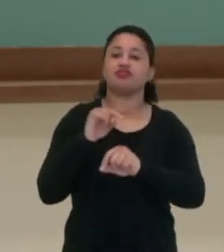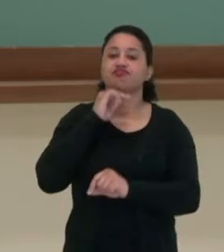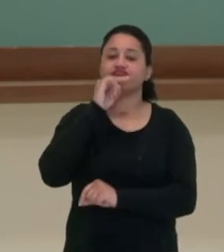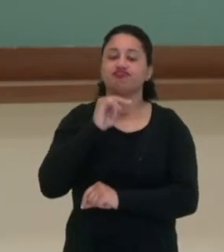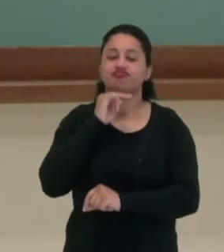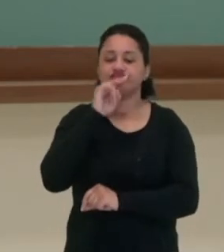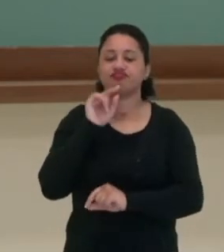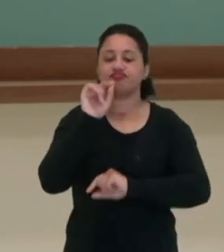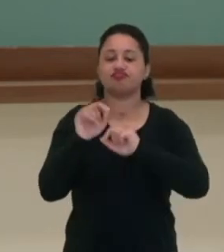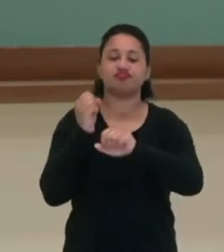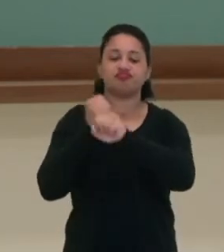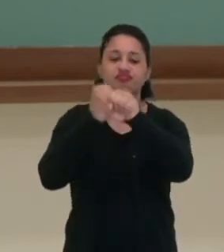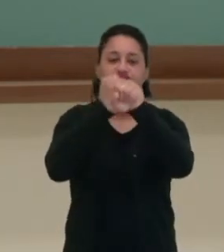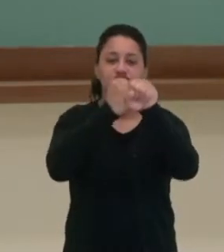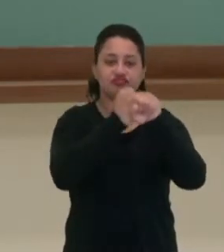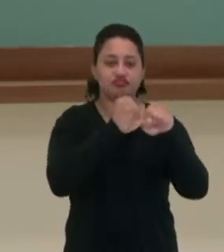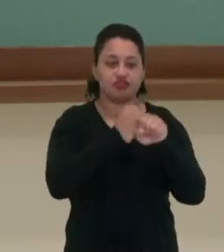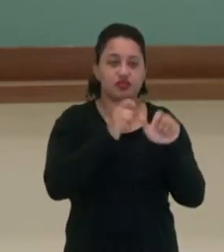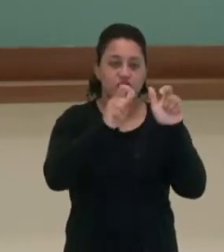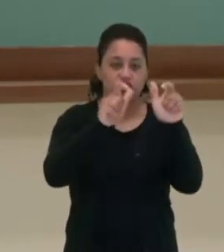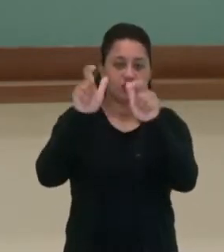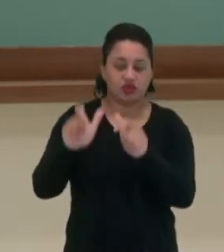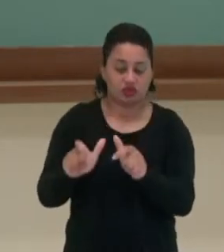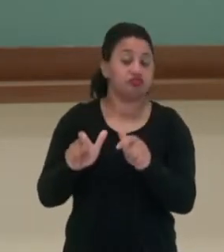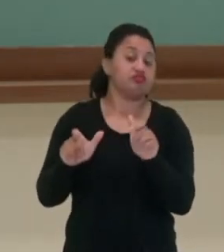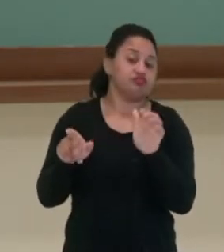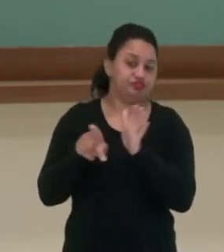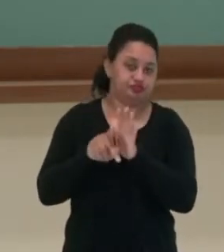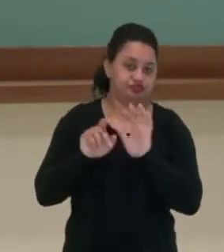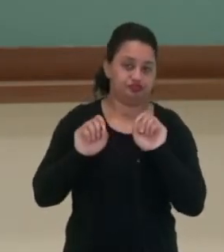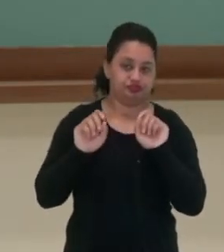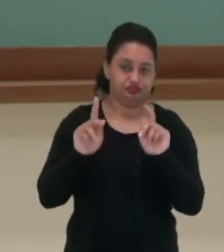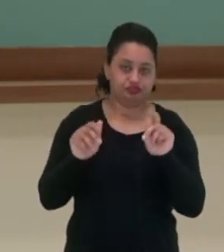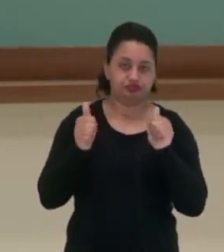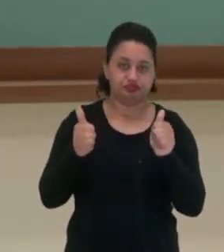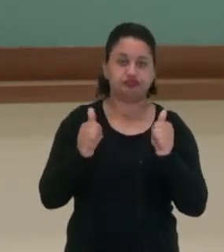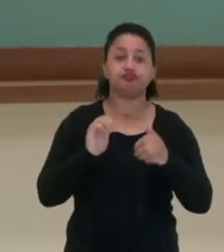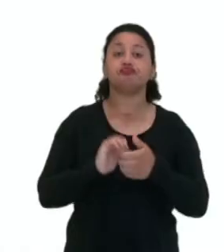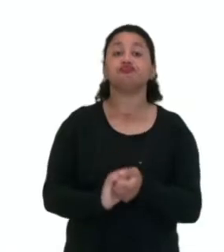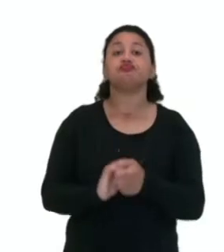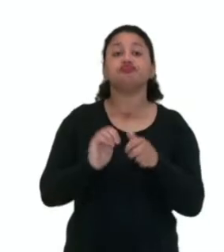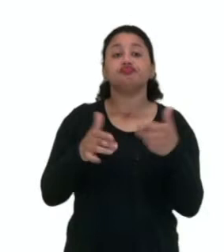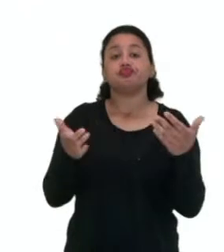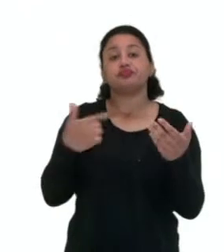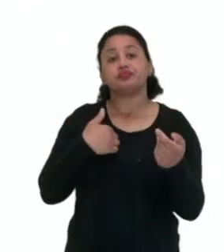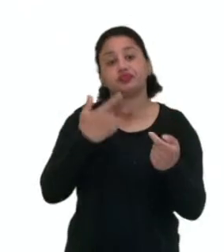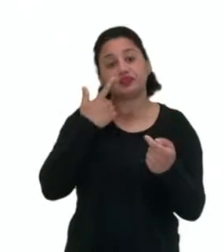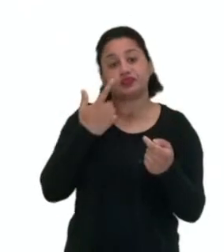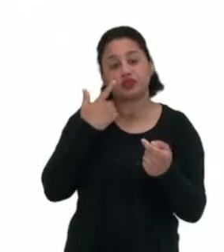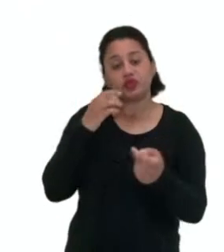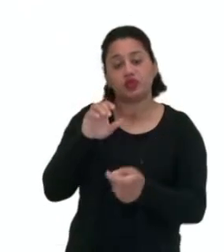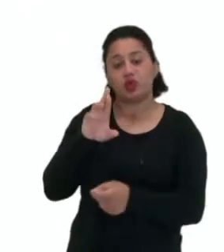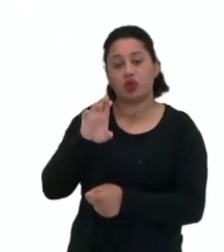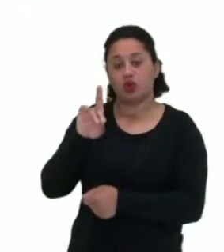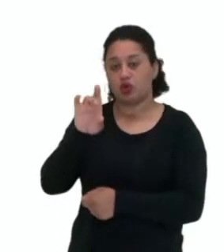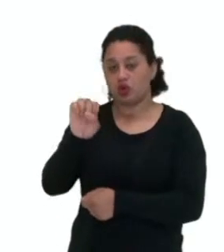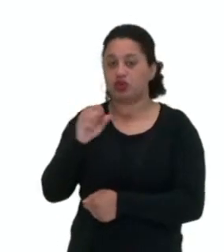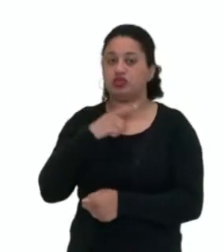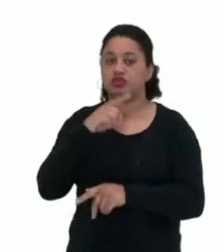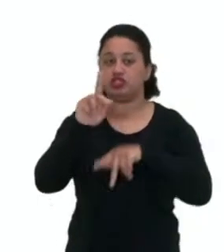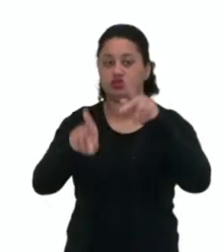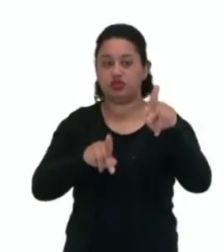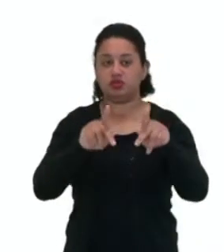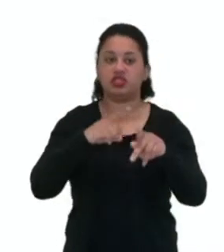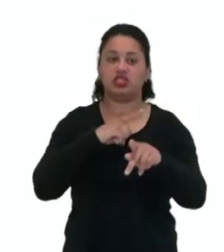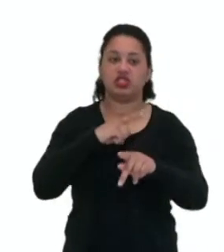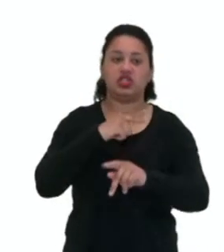conseguindo construir um território próprio. A gente vai ver que os curdos formam uma população estimada entre 25